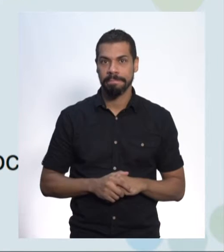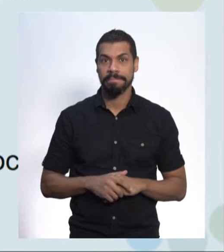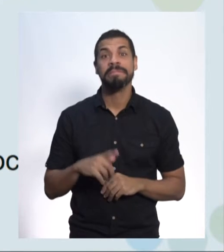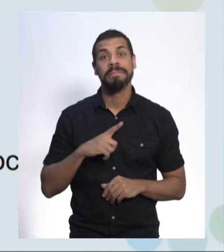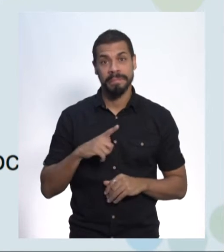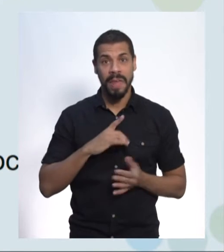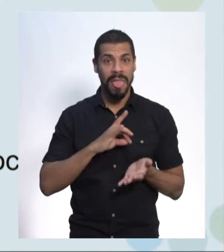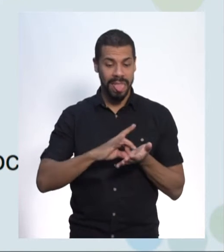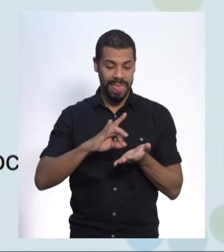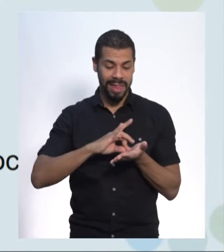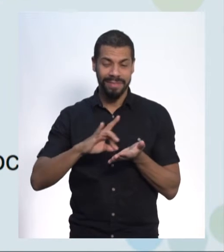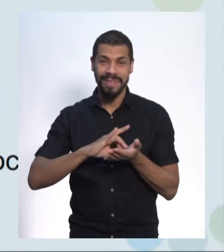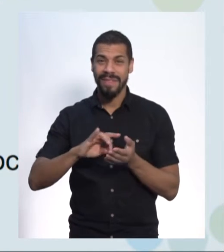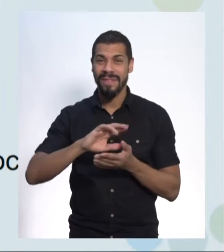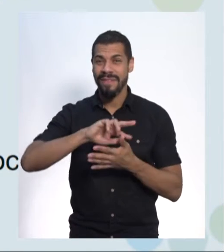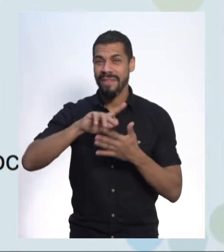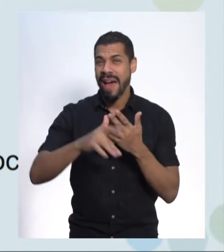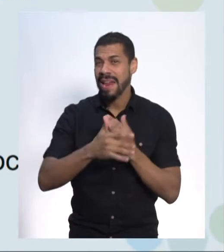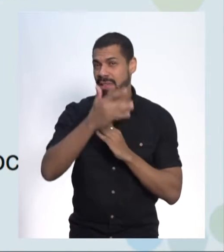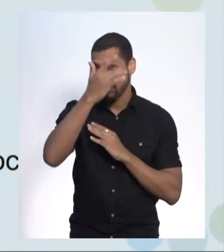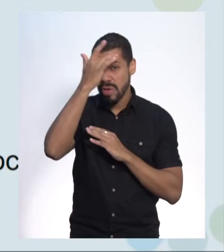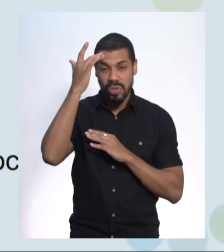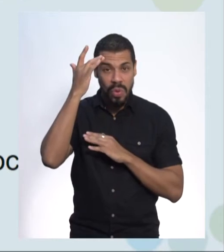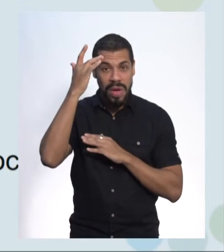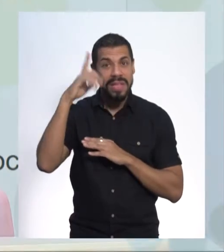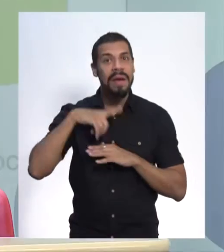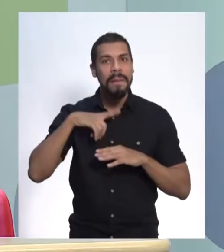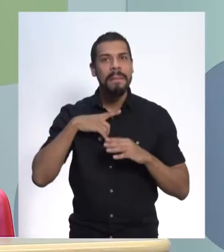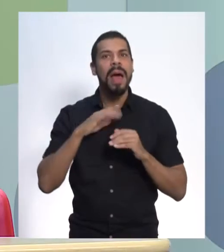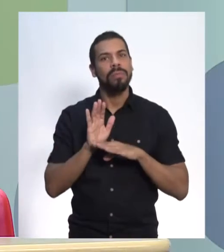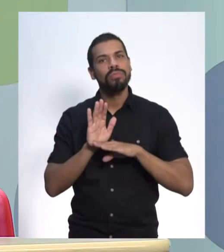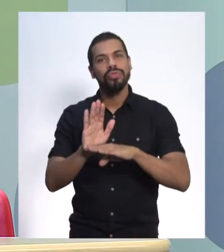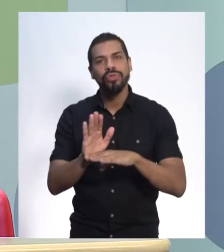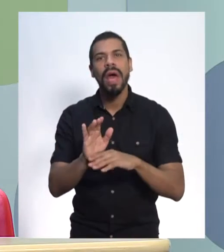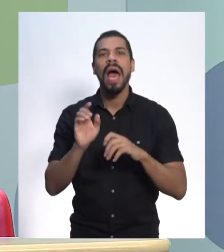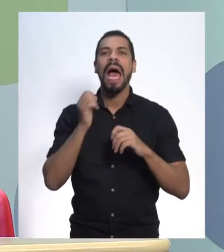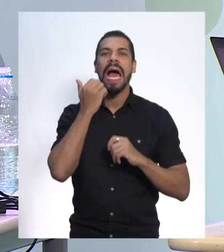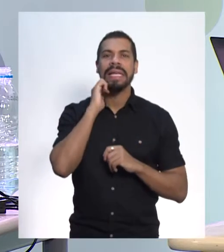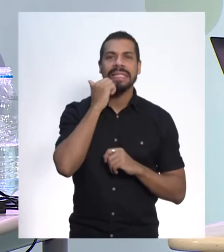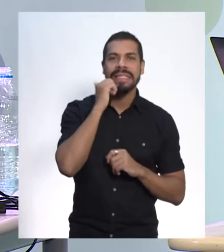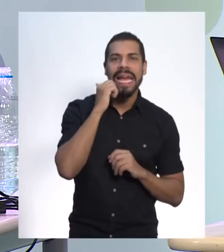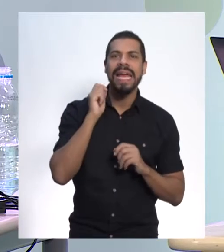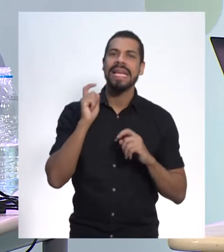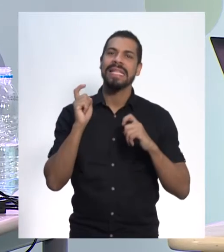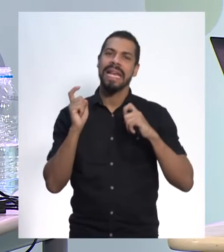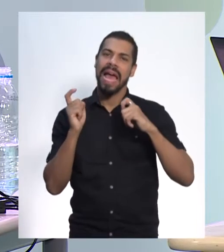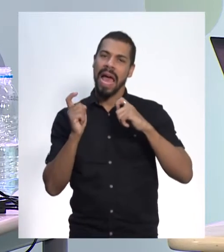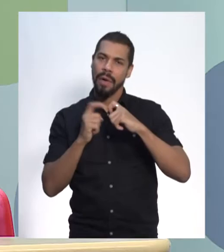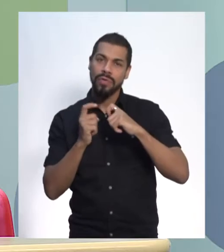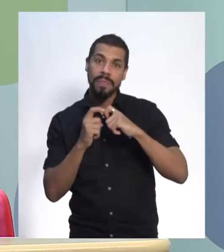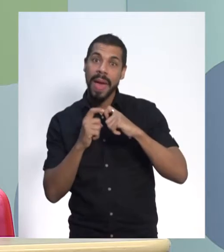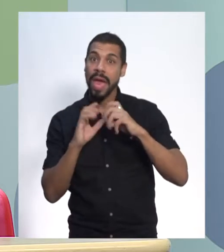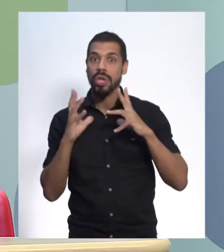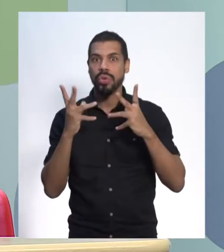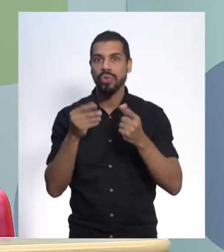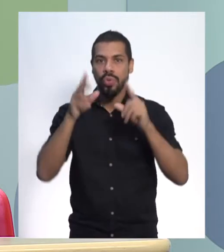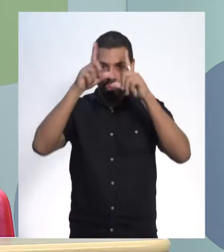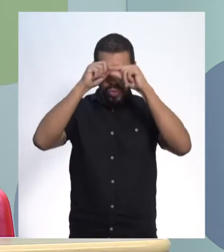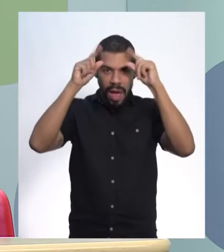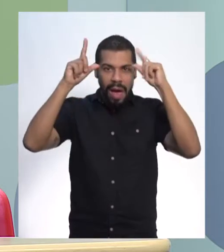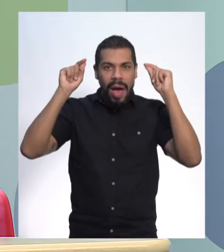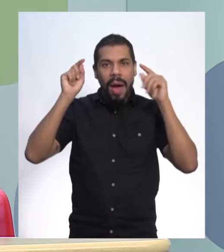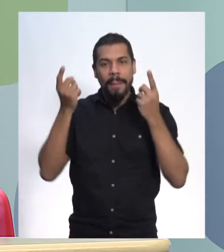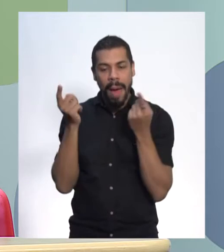tem várias pessoas que estão atuando realmente para combatê-lo, né? A ciência, na verdade, no mundo todo, está atuando de forma conjunta